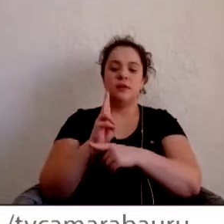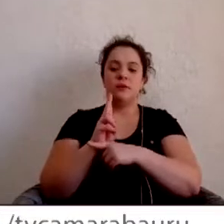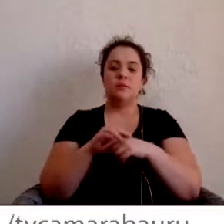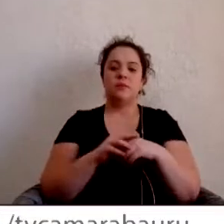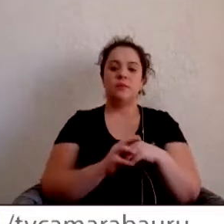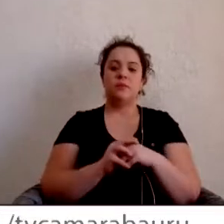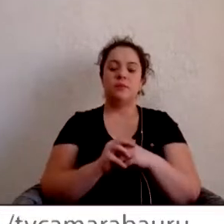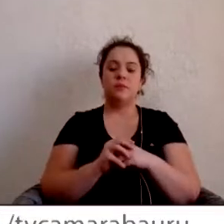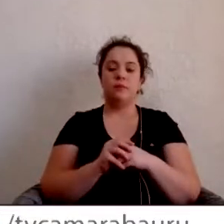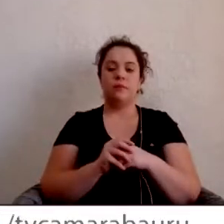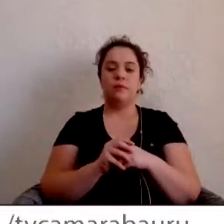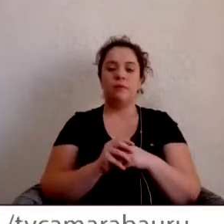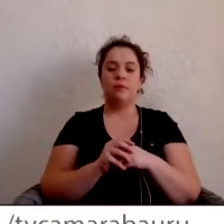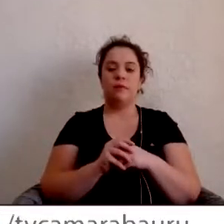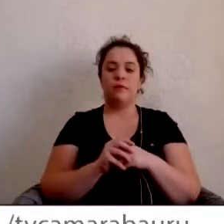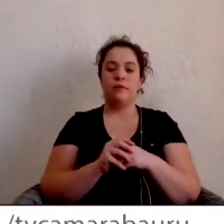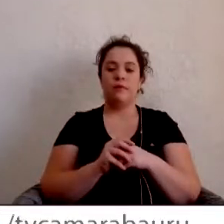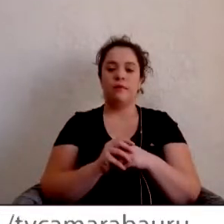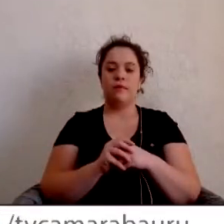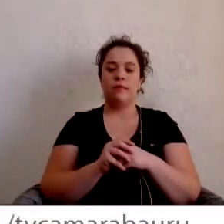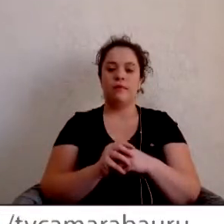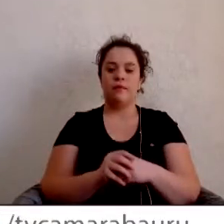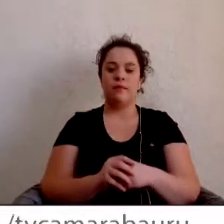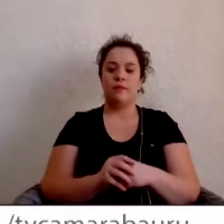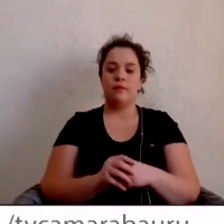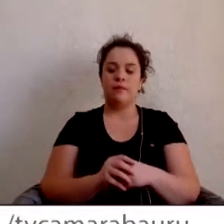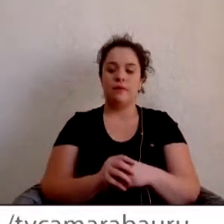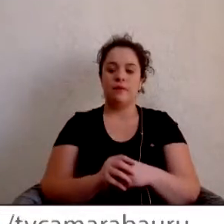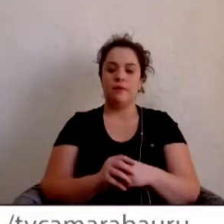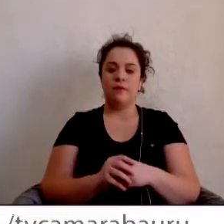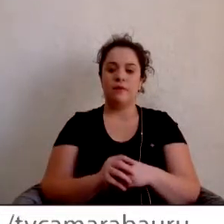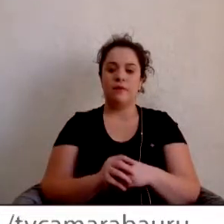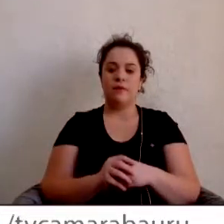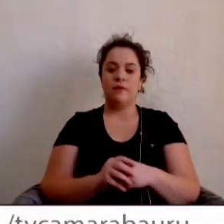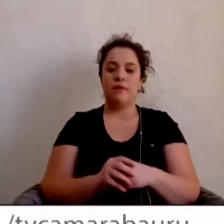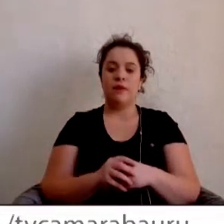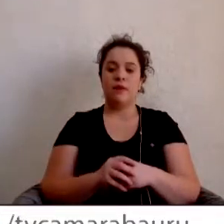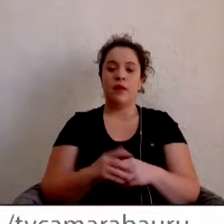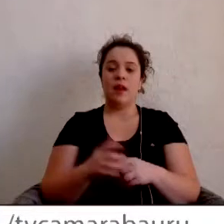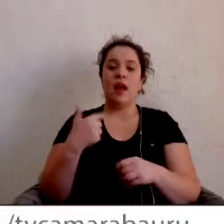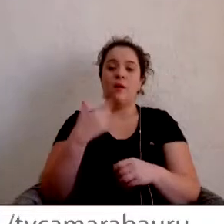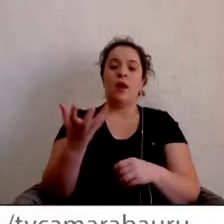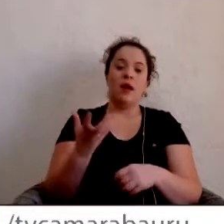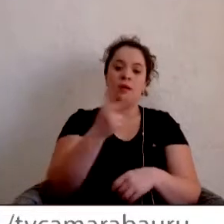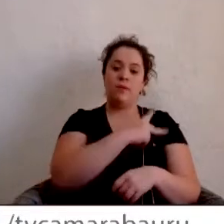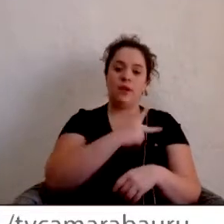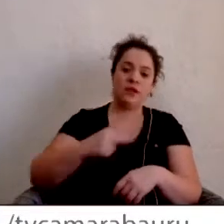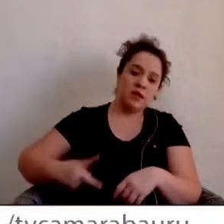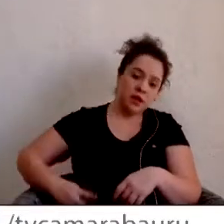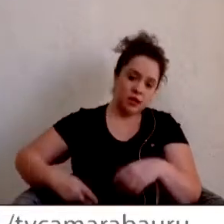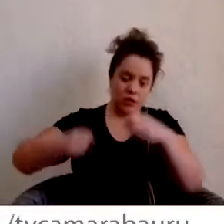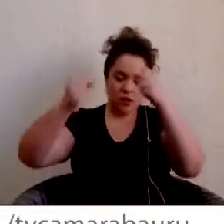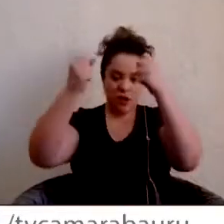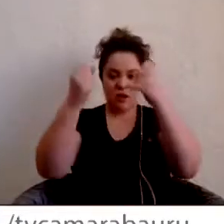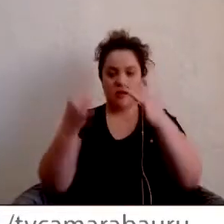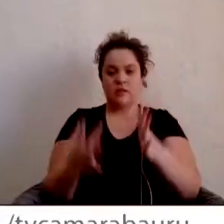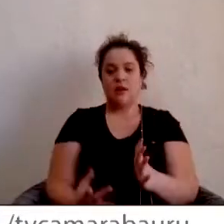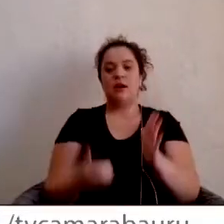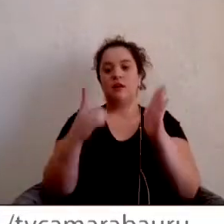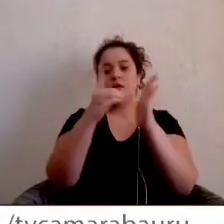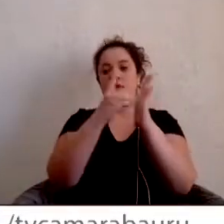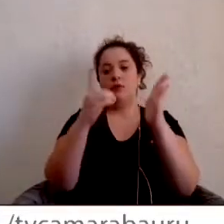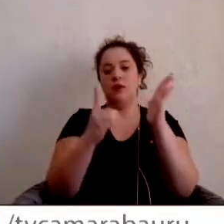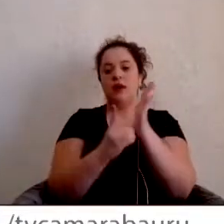Gostaria, presidente, de fazer aqui algumas considerações sobre o decreto municipal.